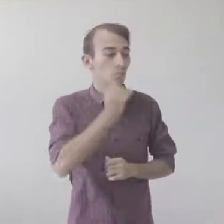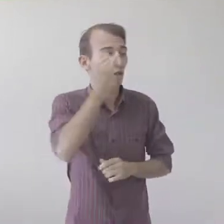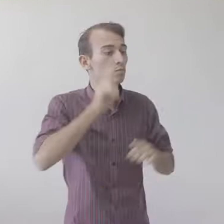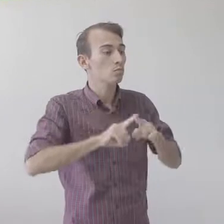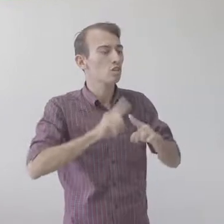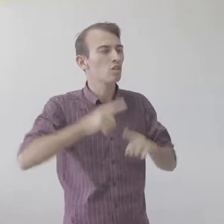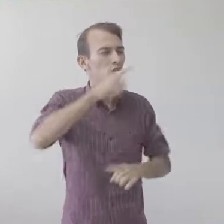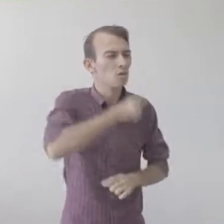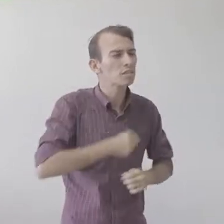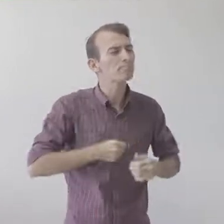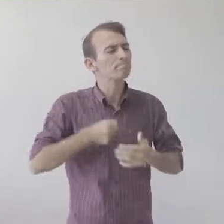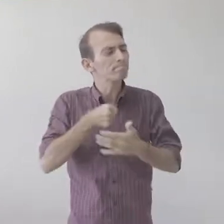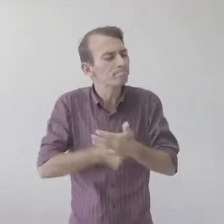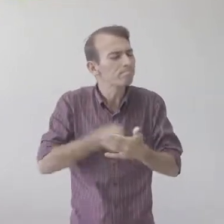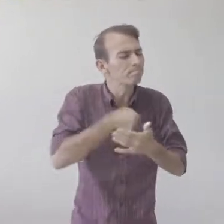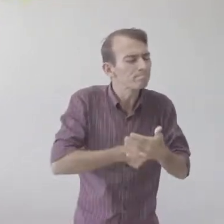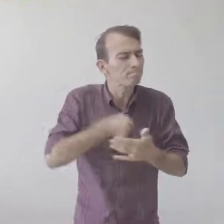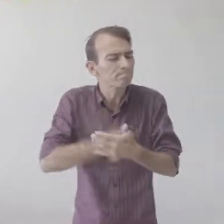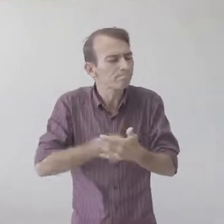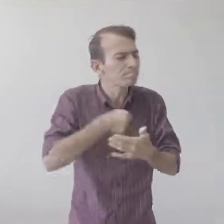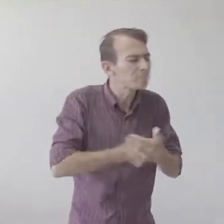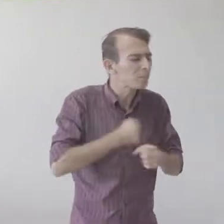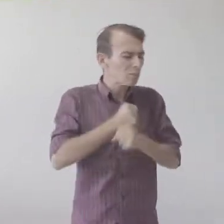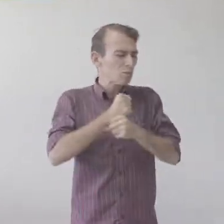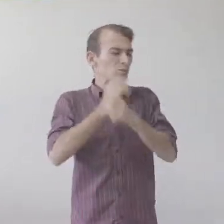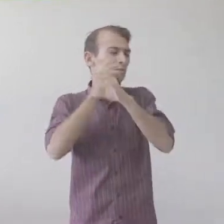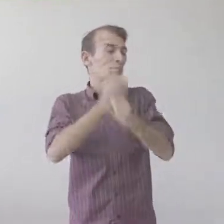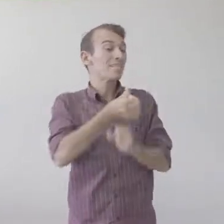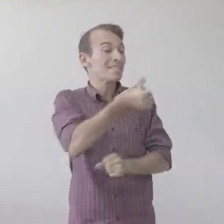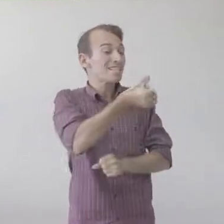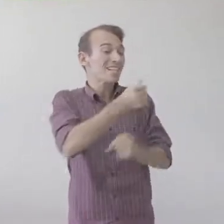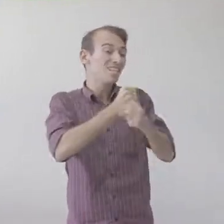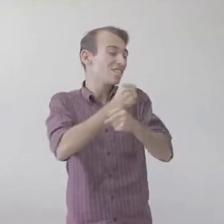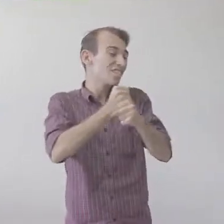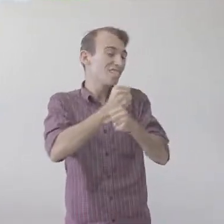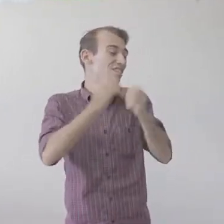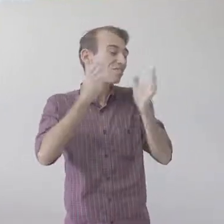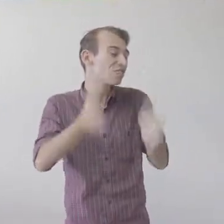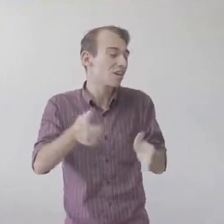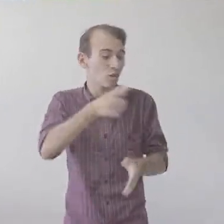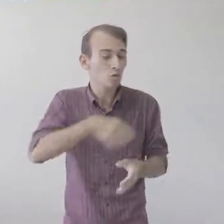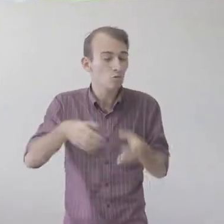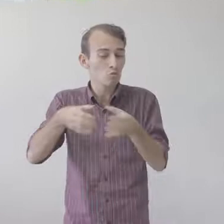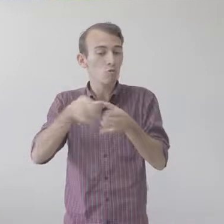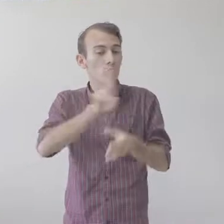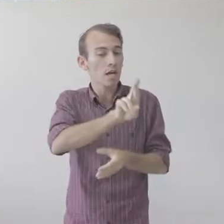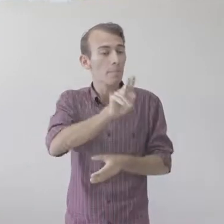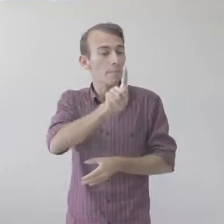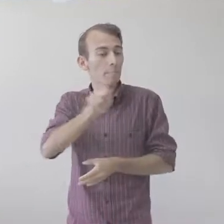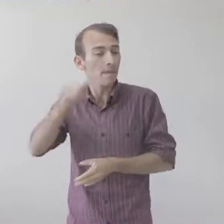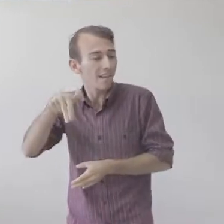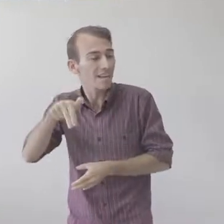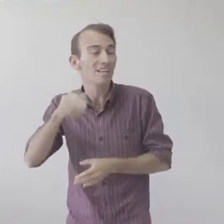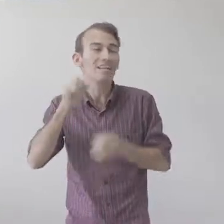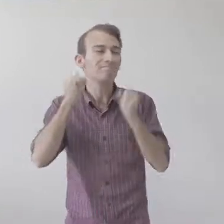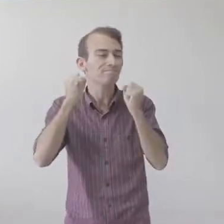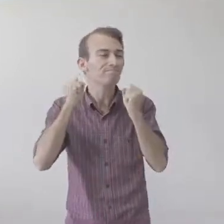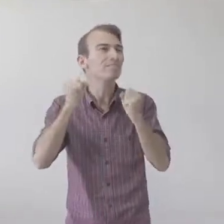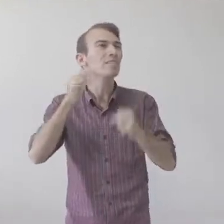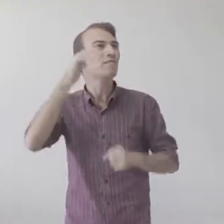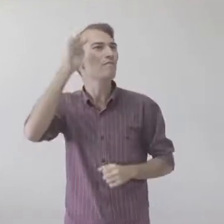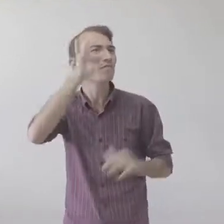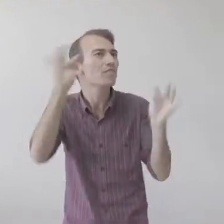para que fosse instituída esse dia já seis anos os repentistas já comemoram mas é ela marca o momento